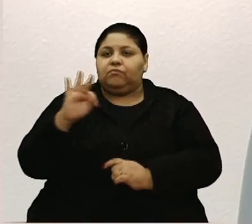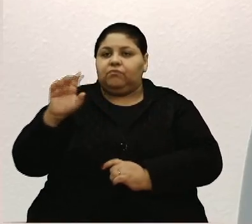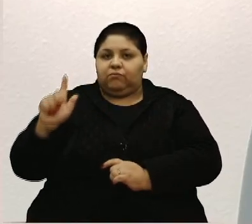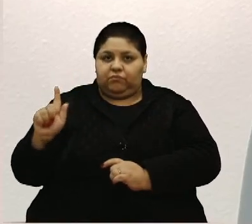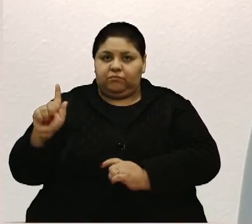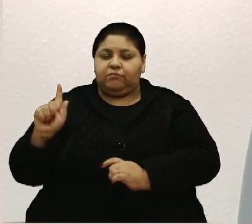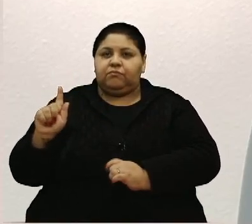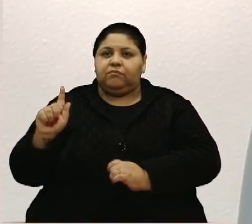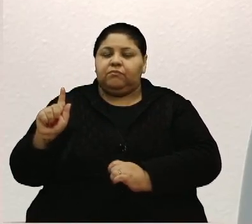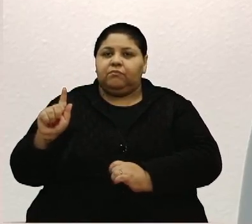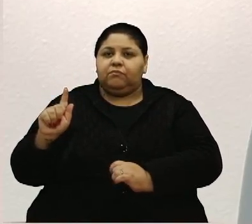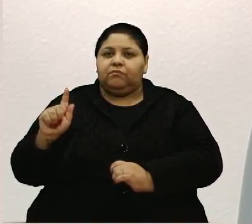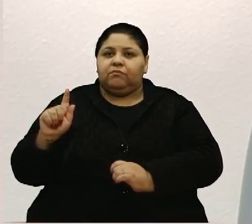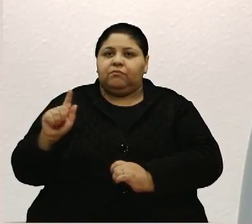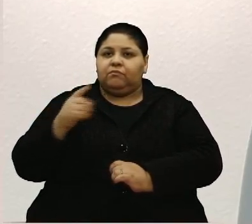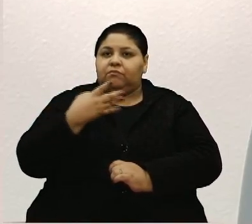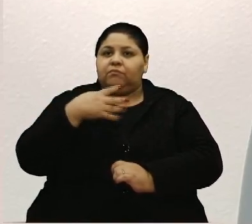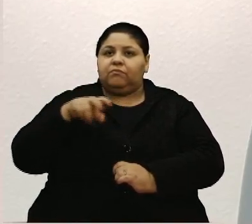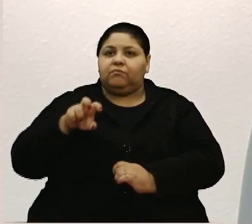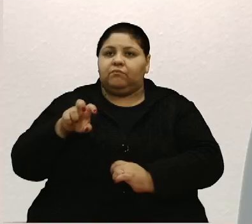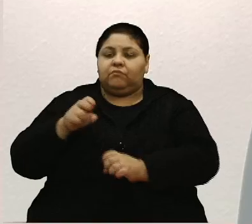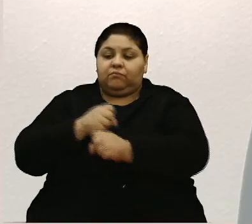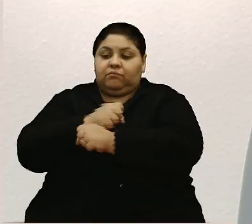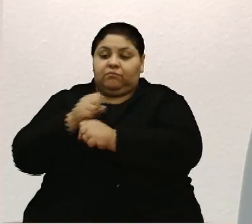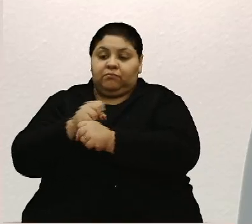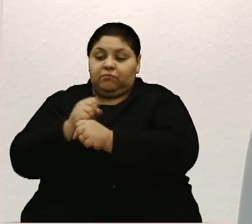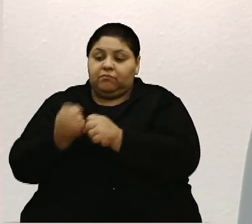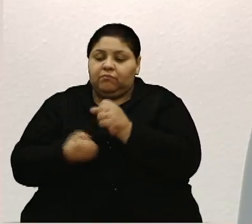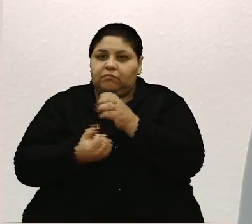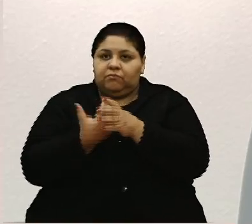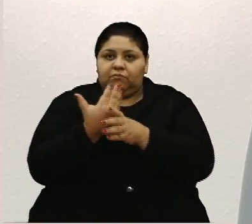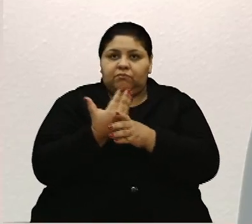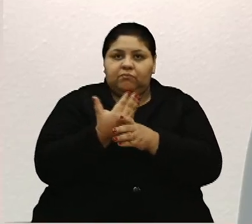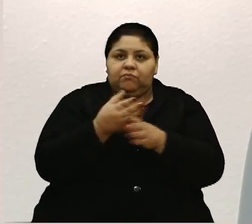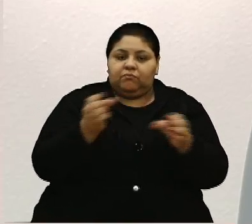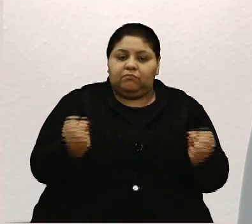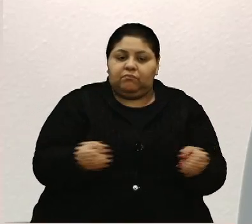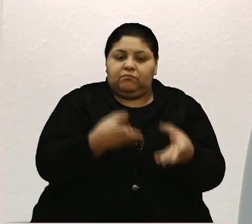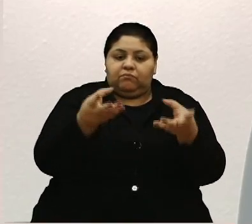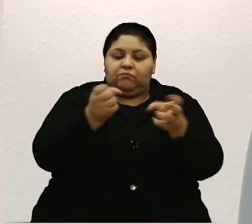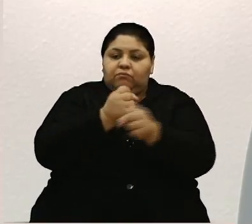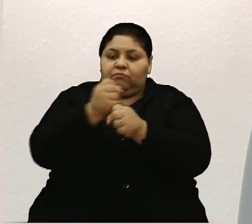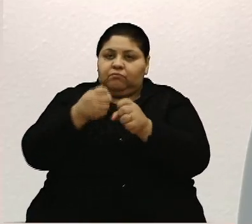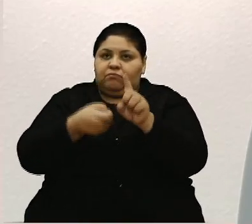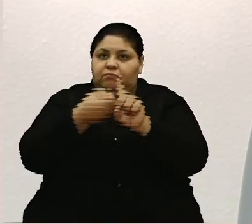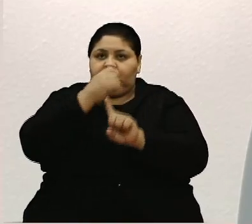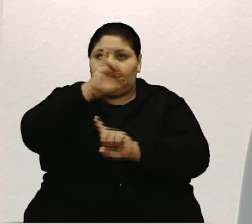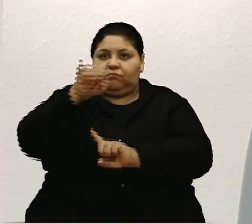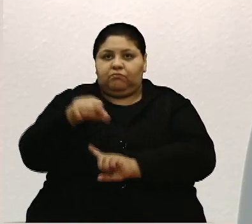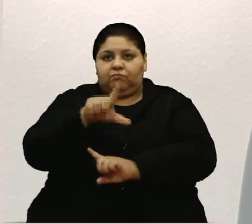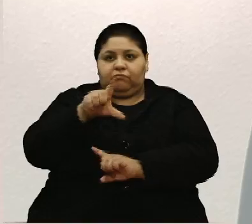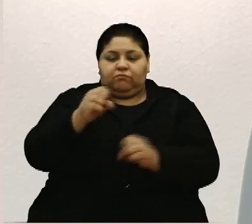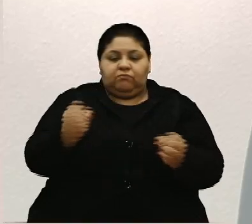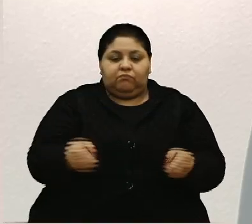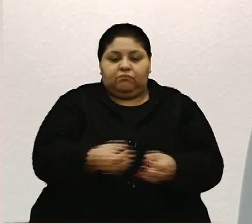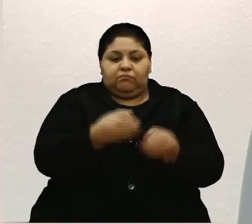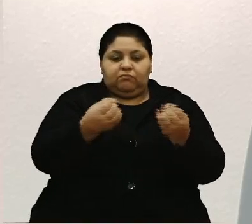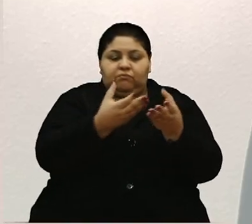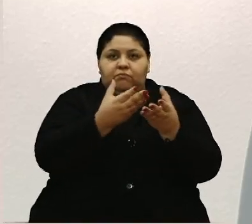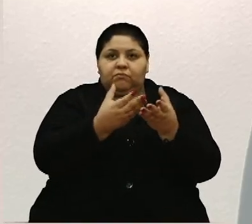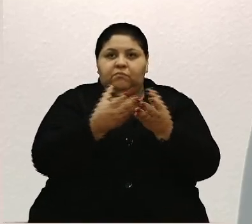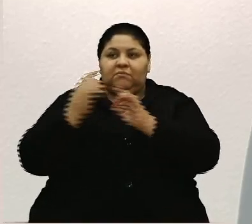do Pampa, com 45 anos de existência, promove anualmente no mês de julho a Festa Campeira da